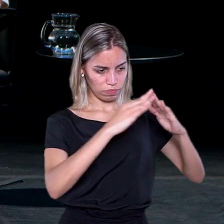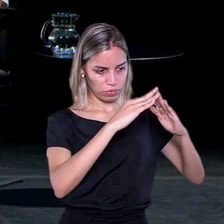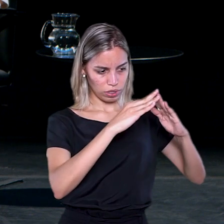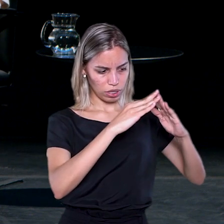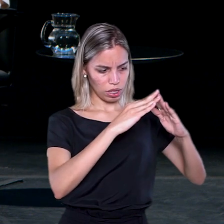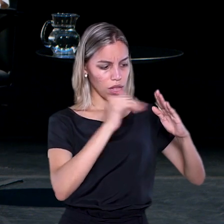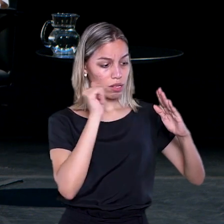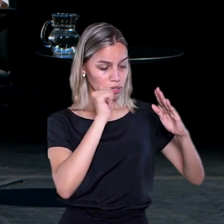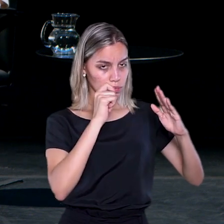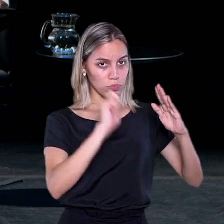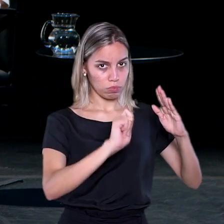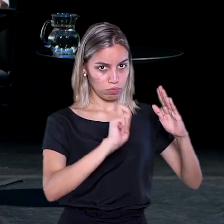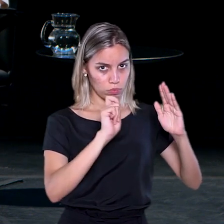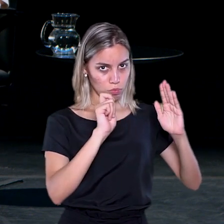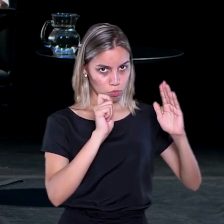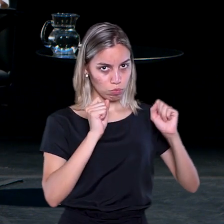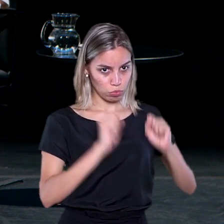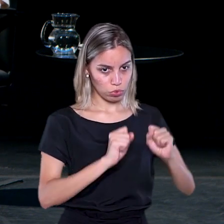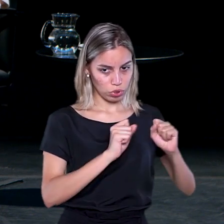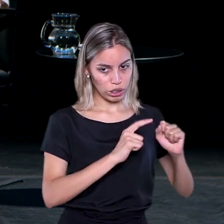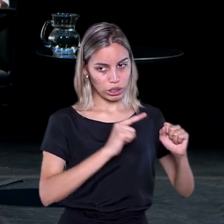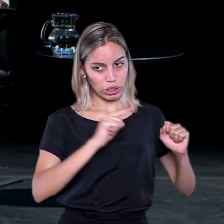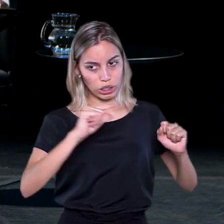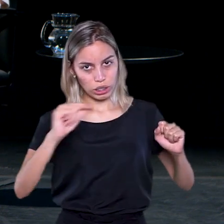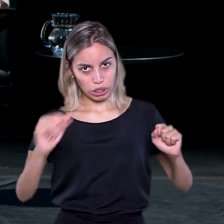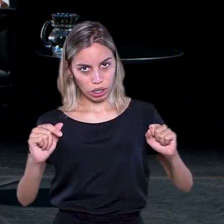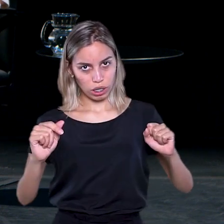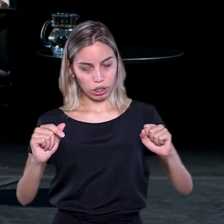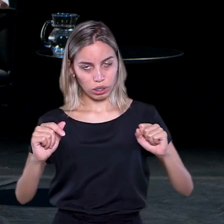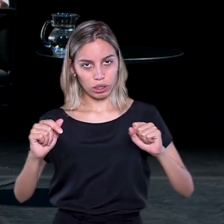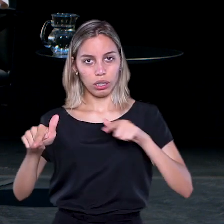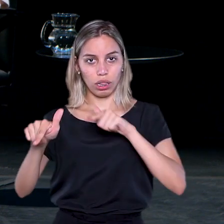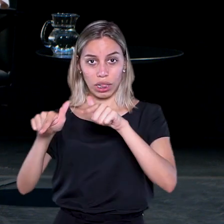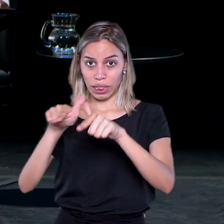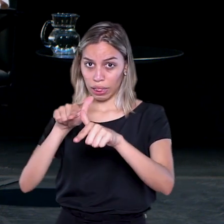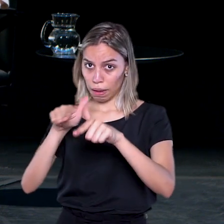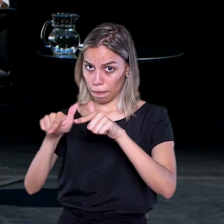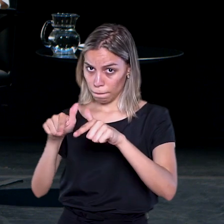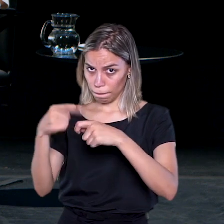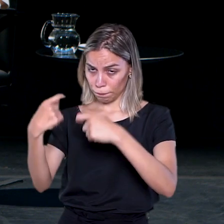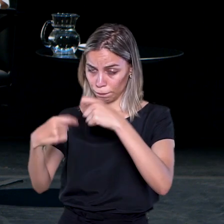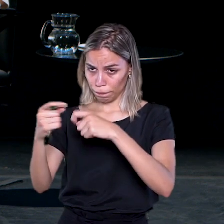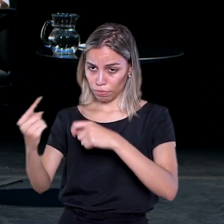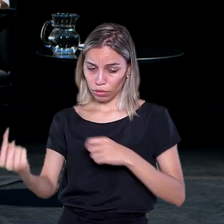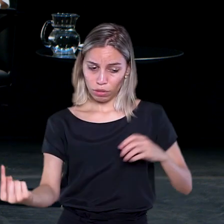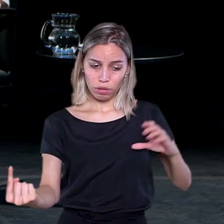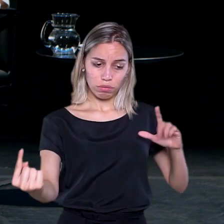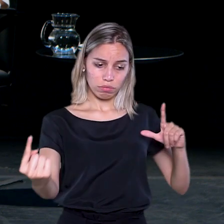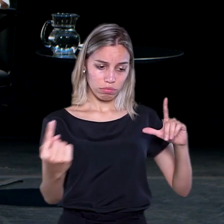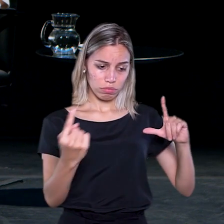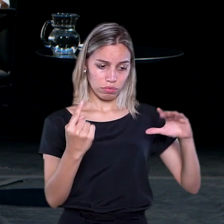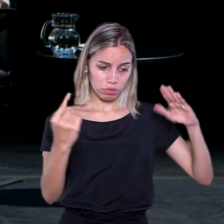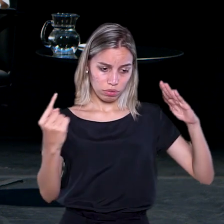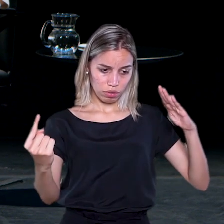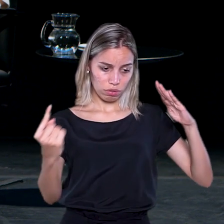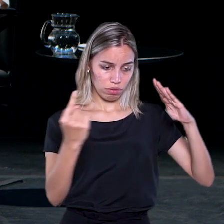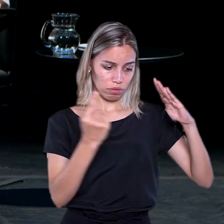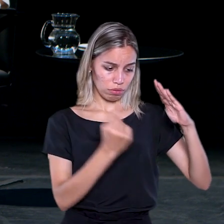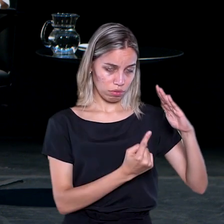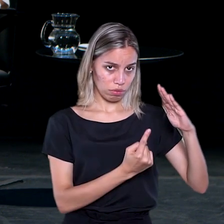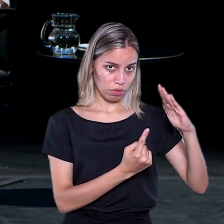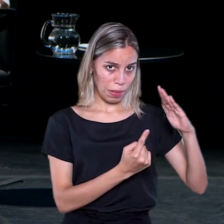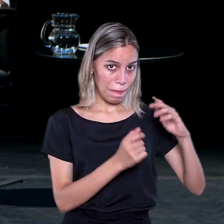dia, exercer atividades lucrativas e voltar ao fim do dia com o lucro. Tá? Negras de ganho no Brasil, muitas